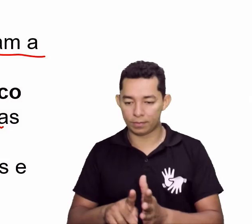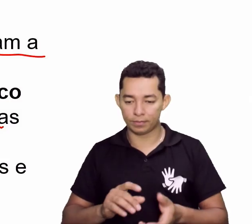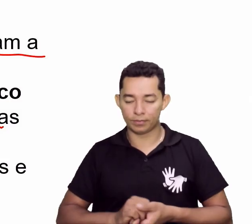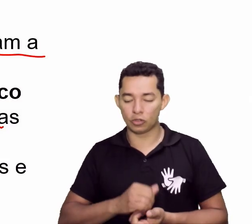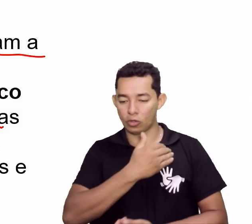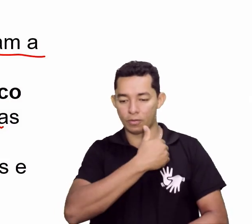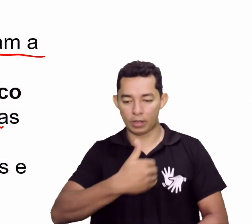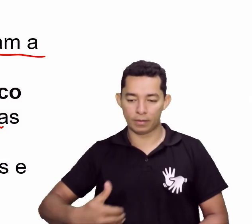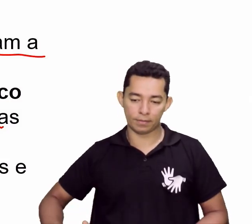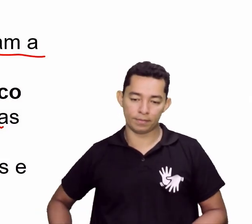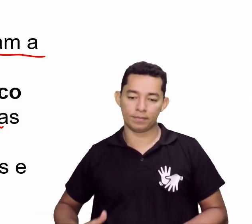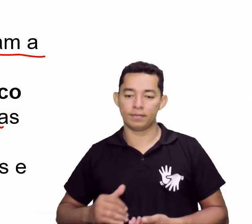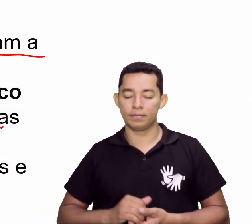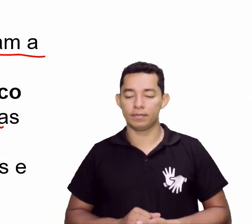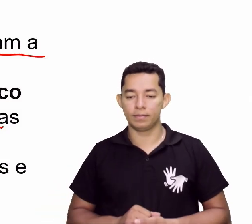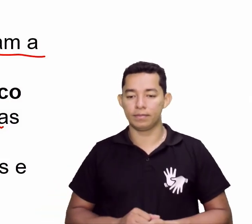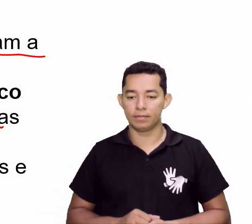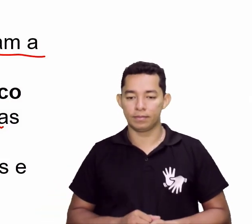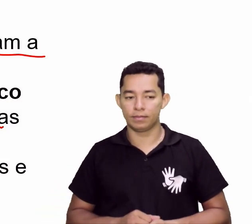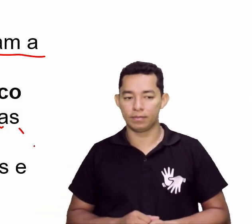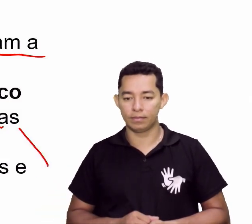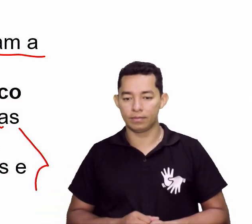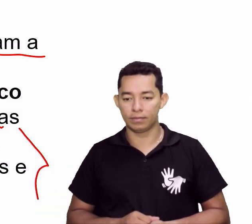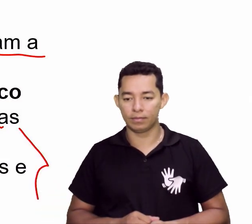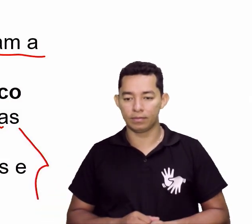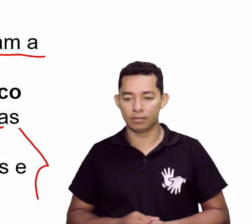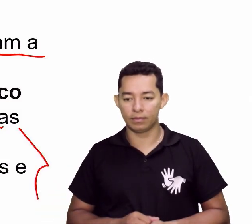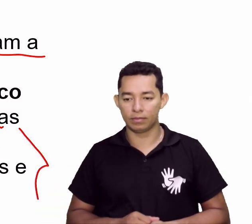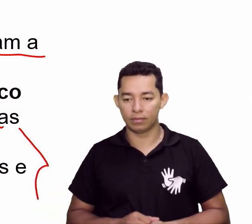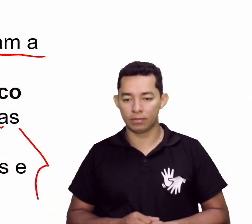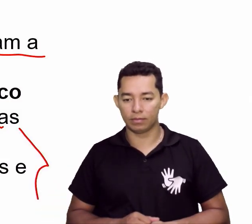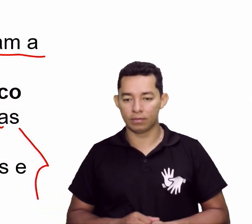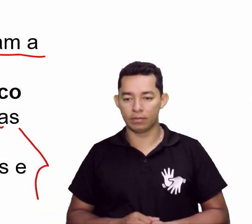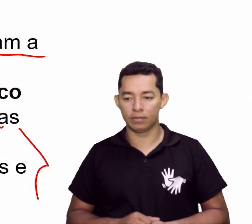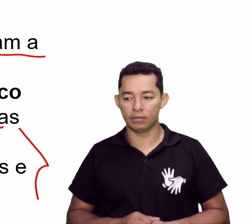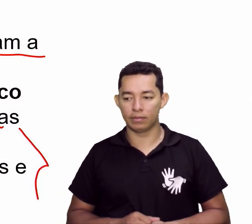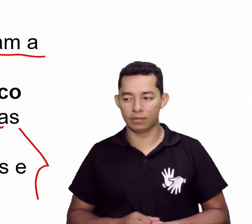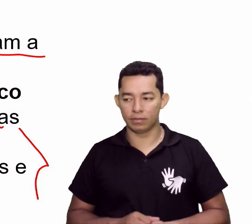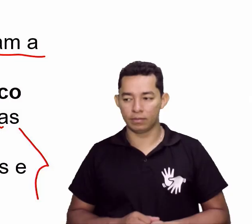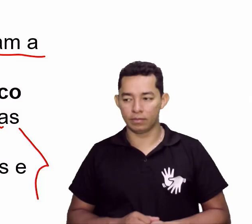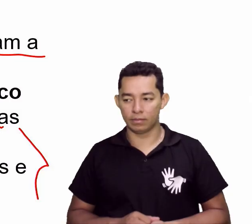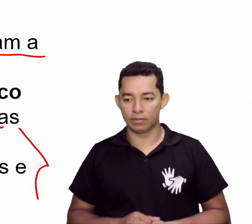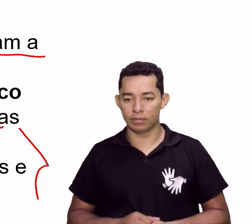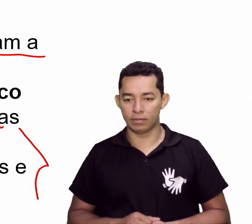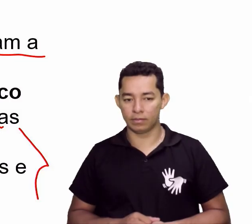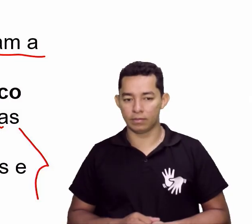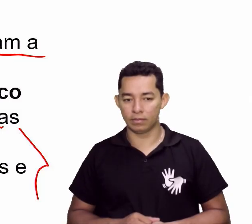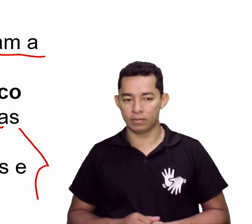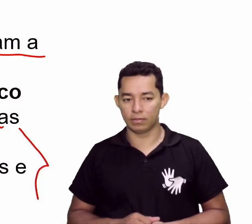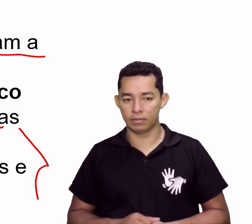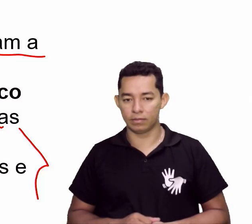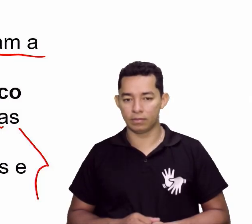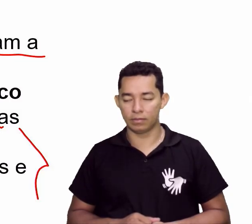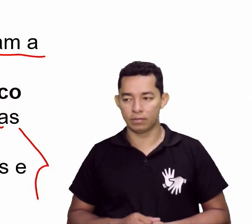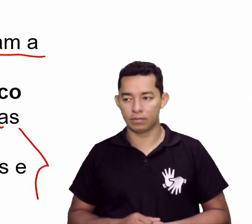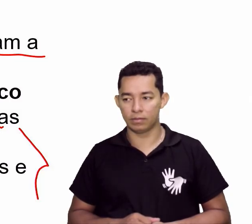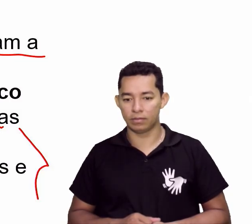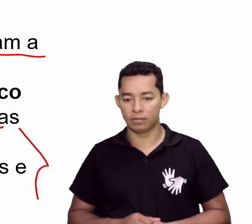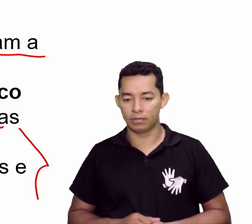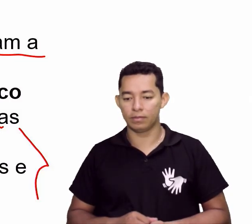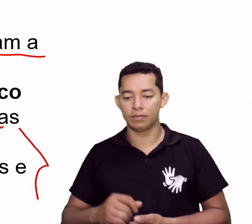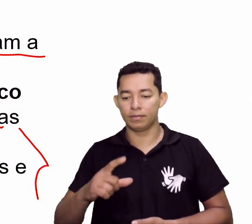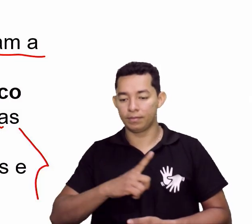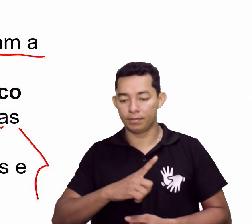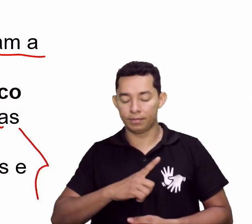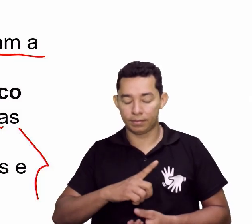Olha só, esse trecho aqui é realmente pesado, né? Então, vocês estão vendo aí que tem